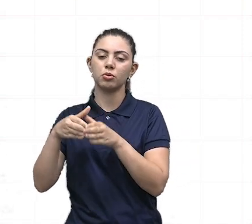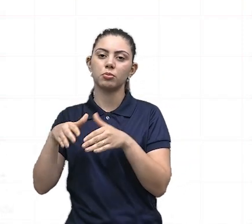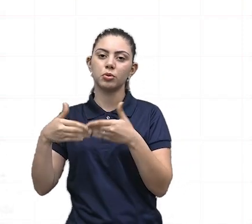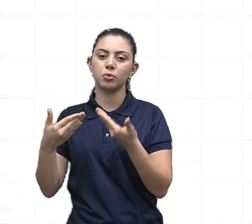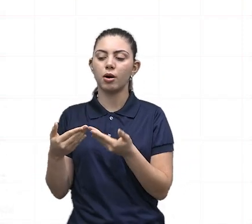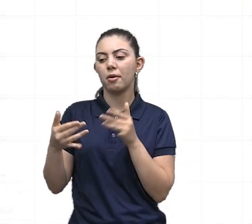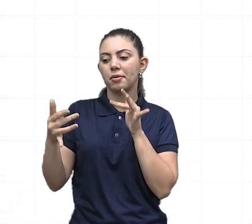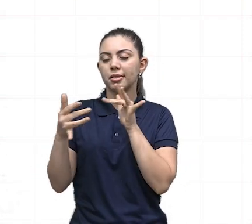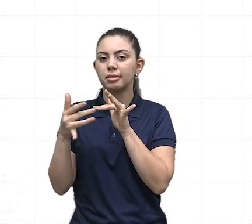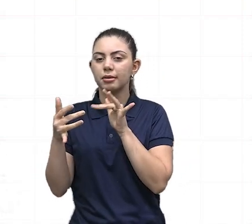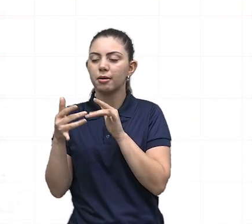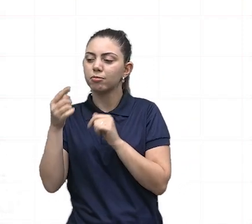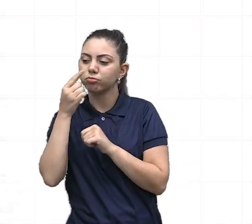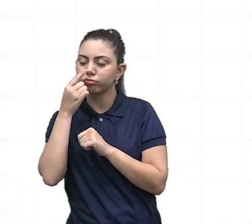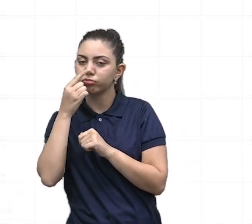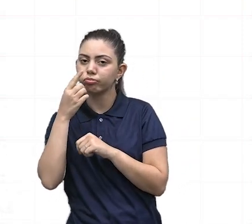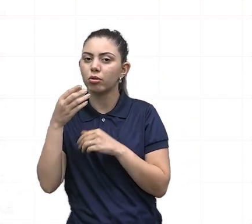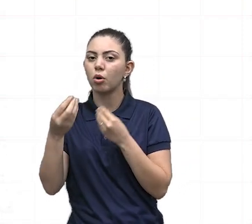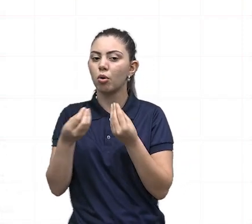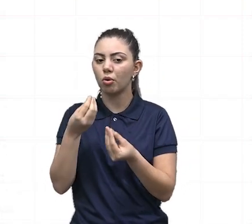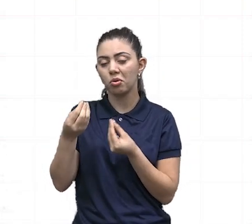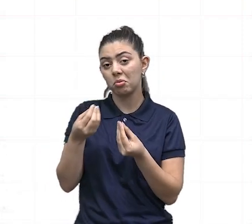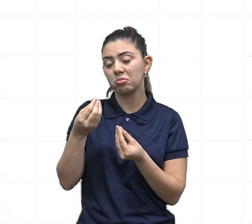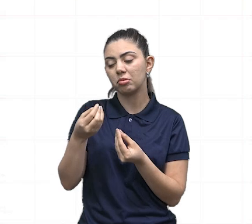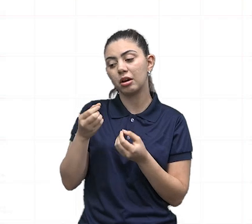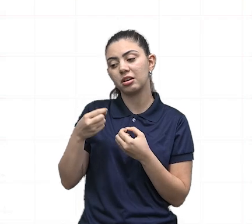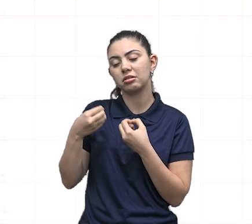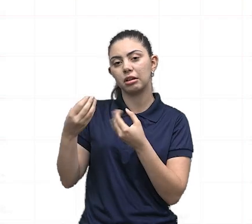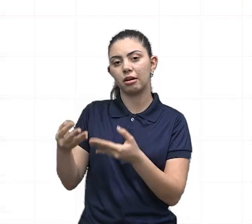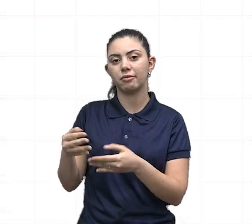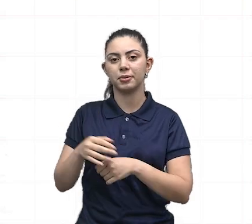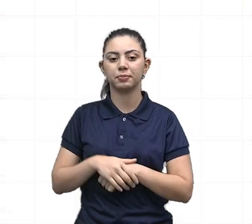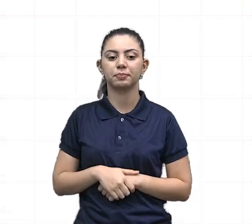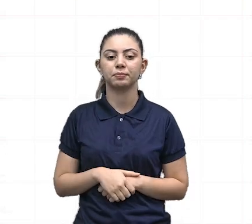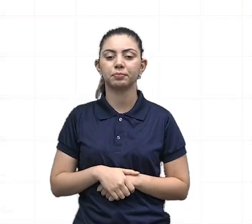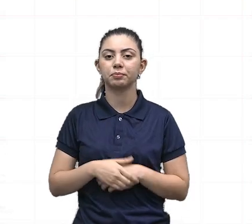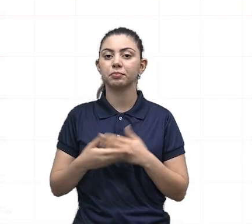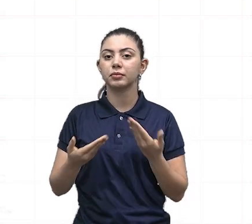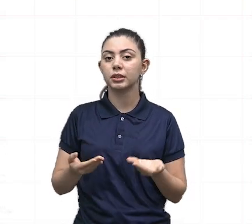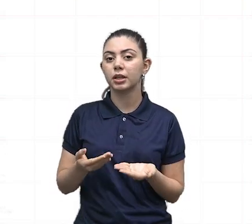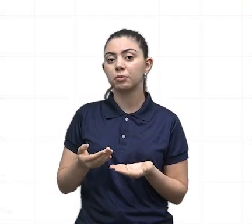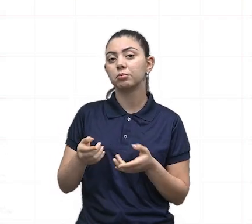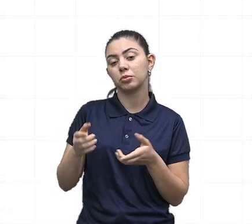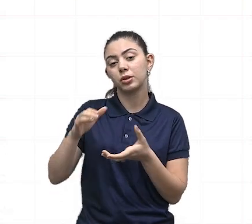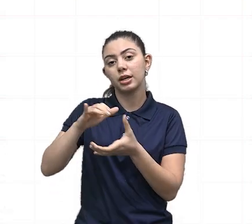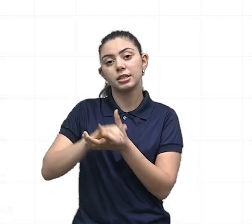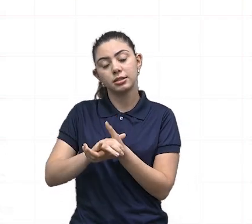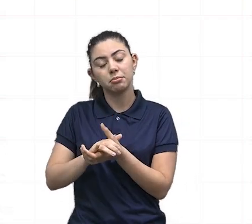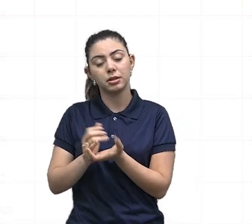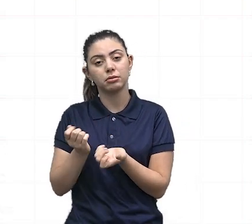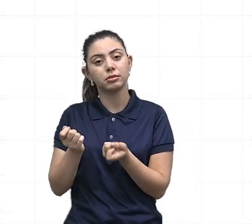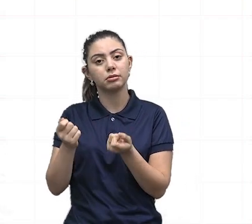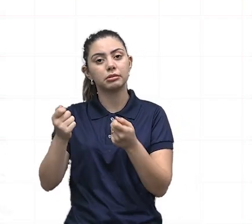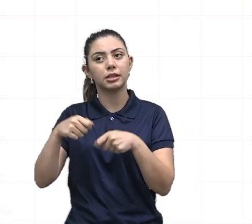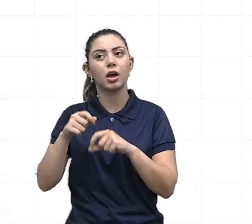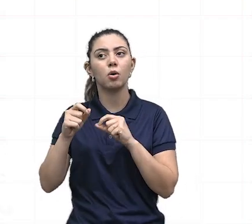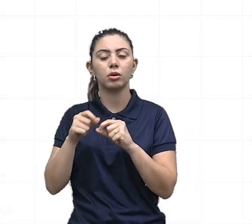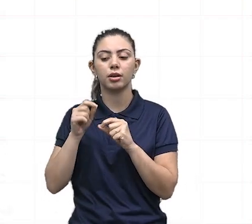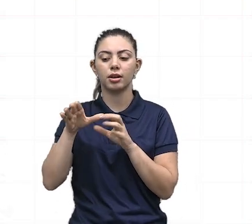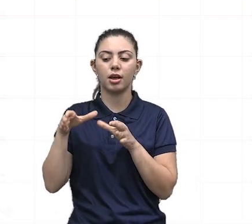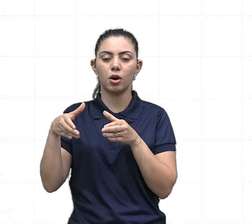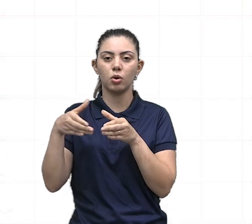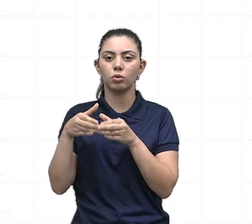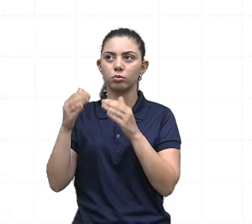e fidelidade, então, com o rei. Tá? O casamento também era uma forma de ascender